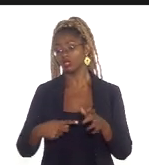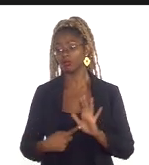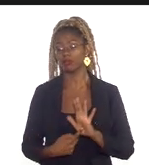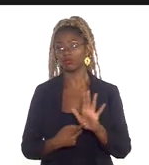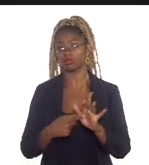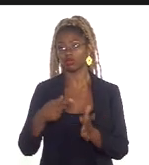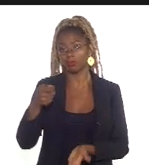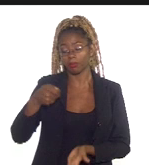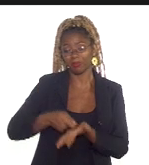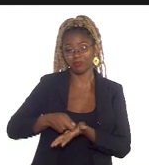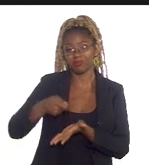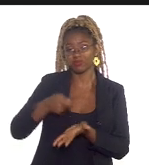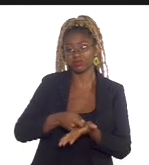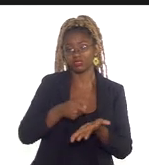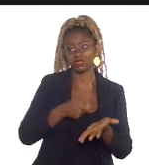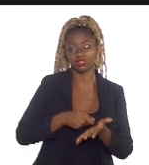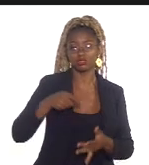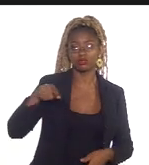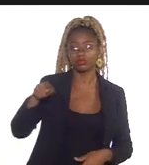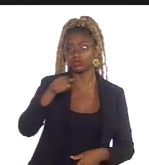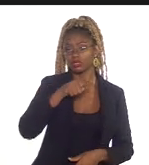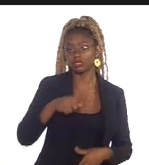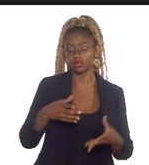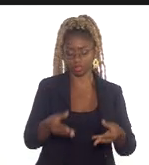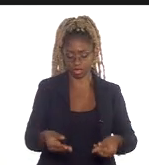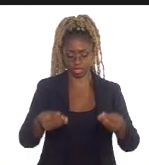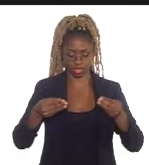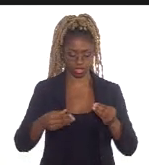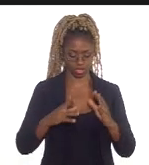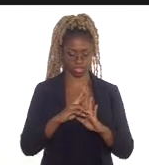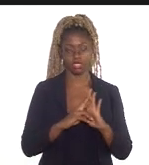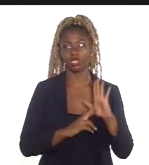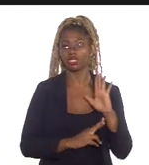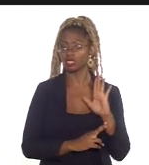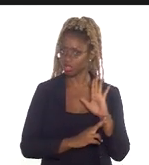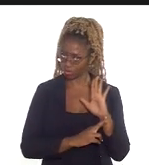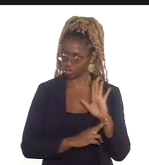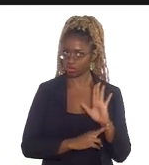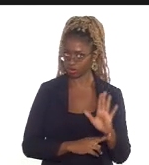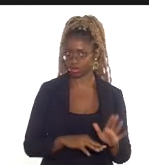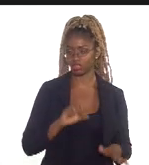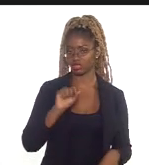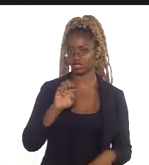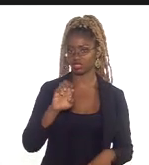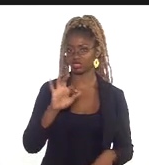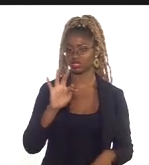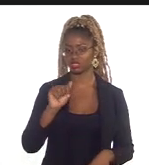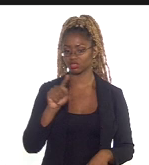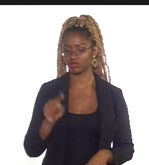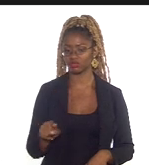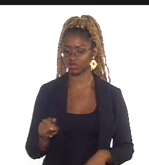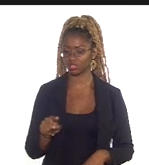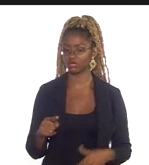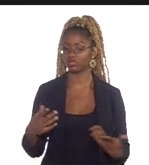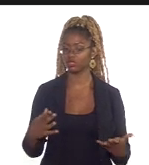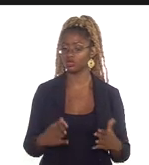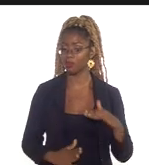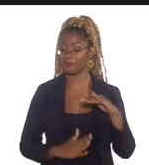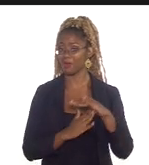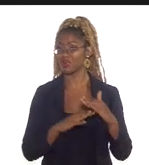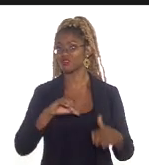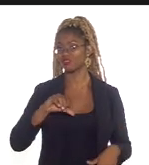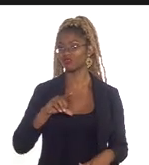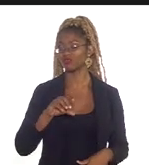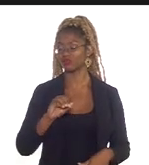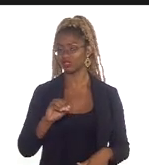ela, assim que ela receber o relatório da auditoria da Cefaz, a ANP, no máximo em 90 dias,